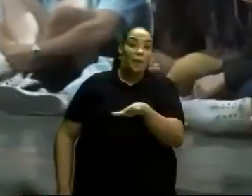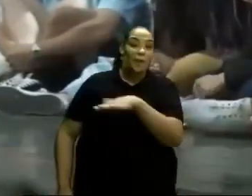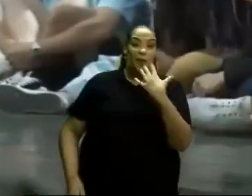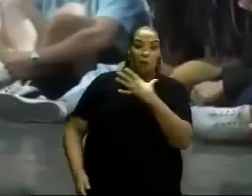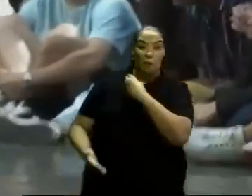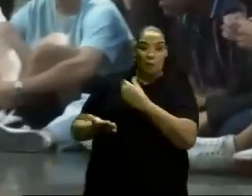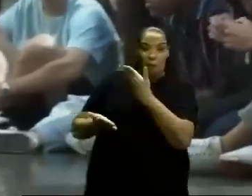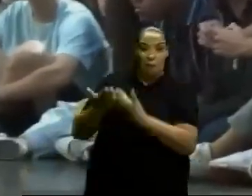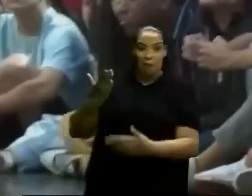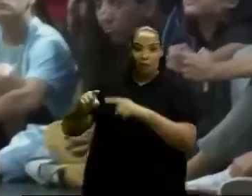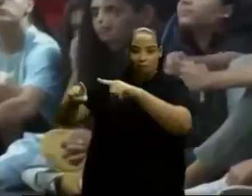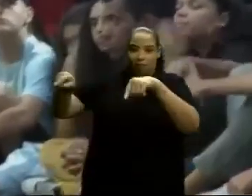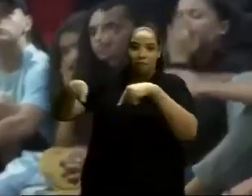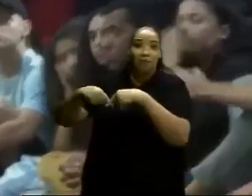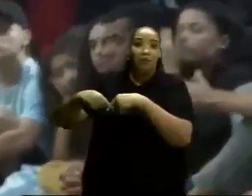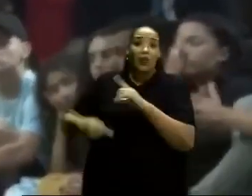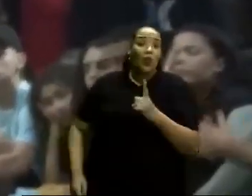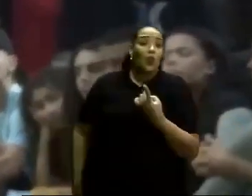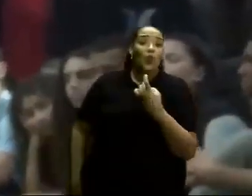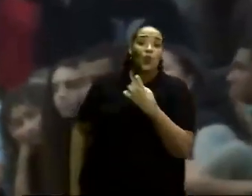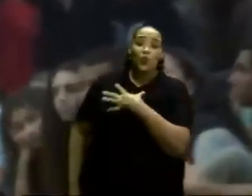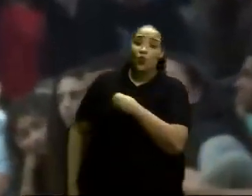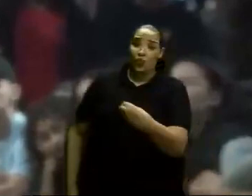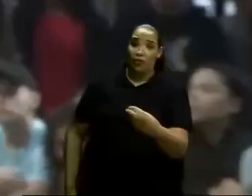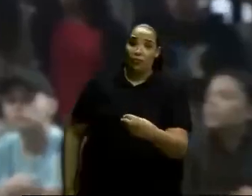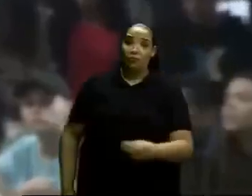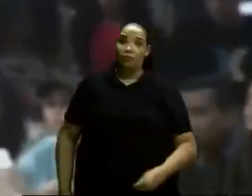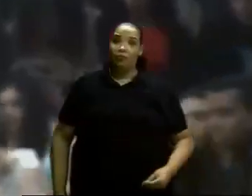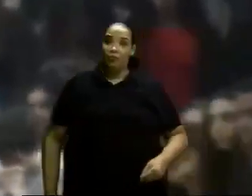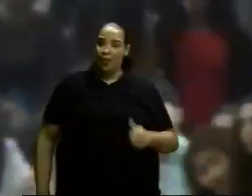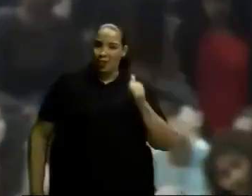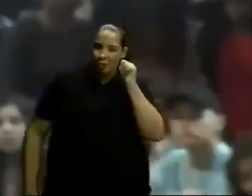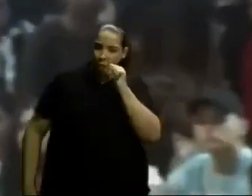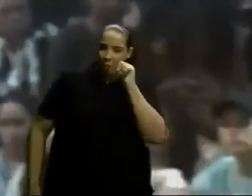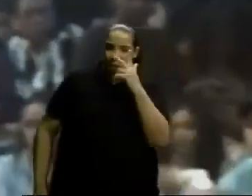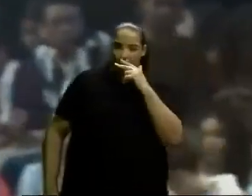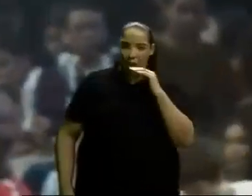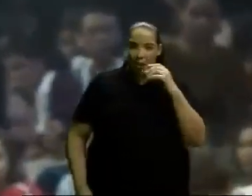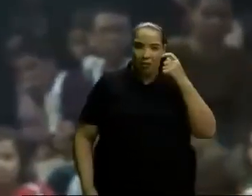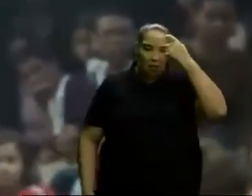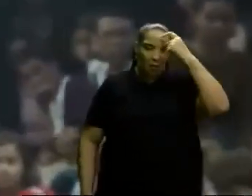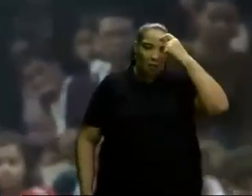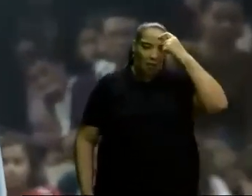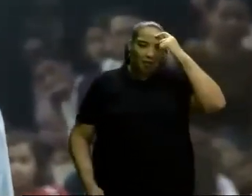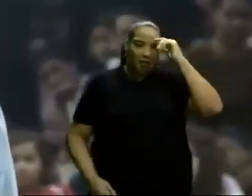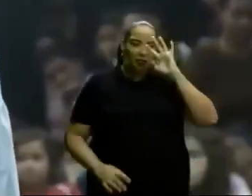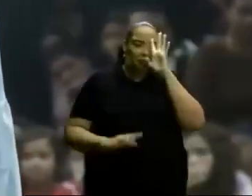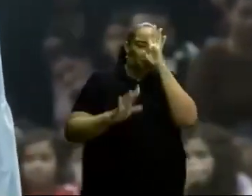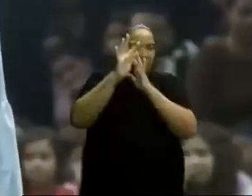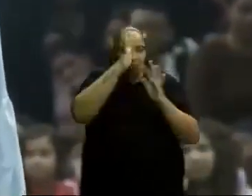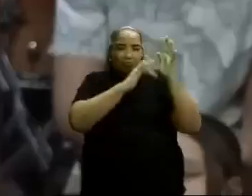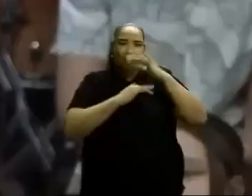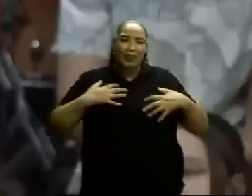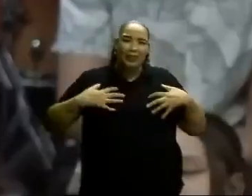num cômodo da sua casa, seu filho único, diga para mim, ela está desequilibrada emocionalmente, sim ou não?